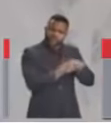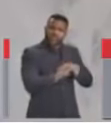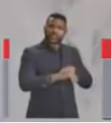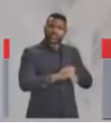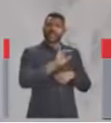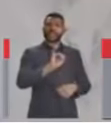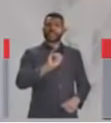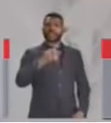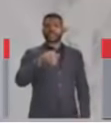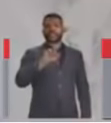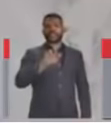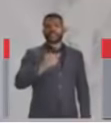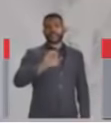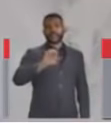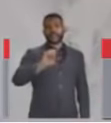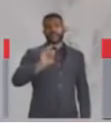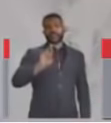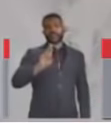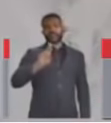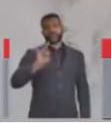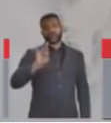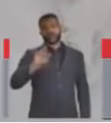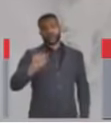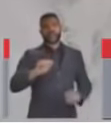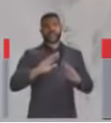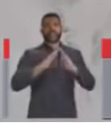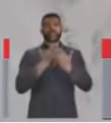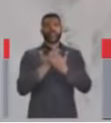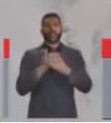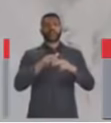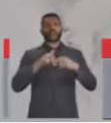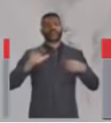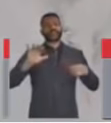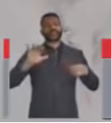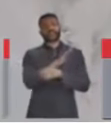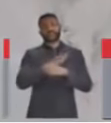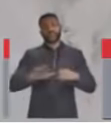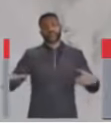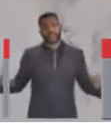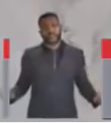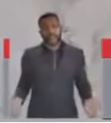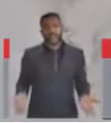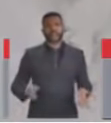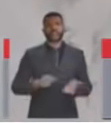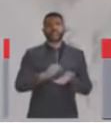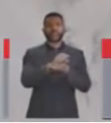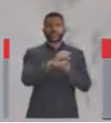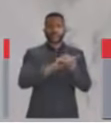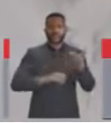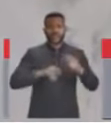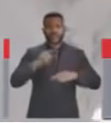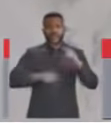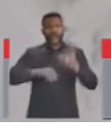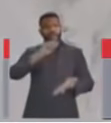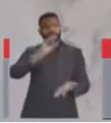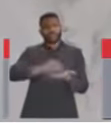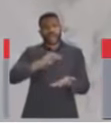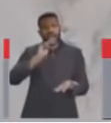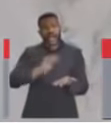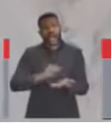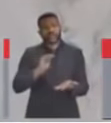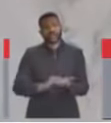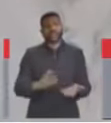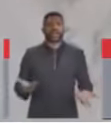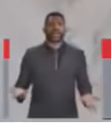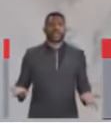das escolas que estão vivendo o drama a lotação a falta de material didático-escolar que é muito